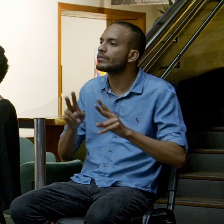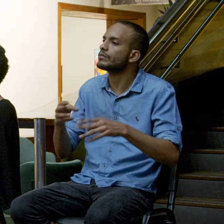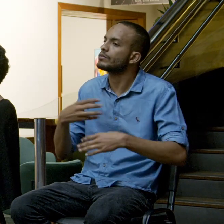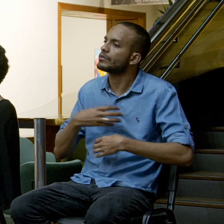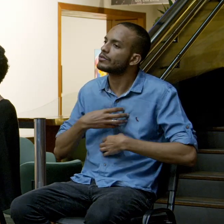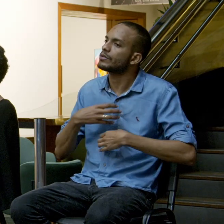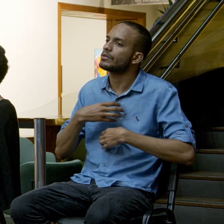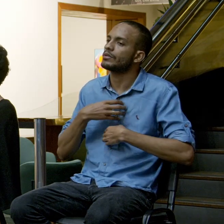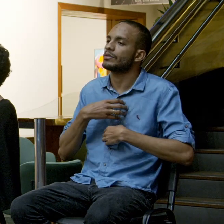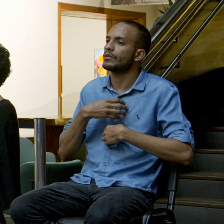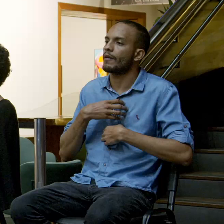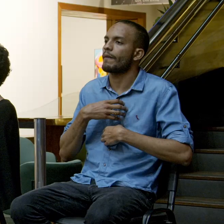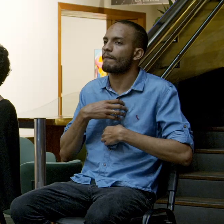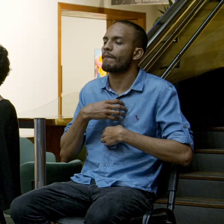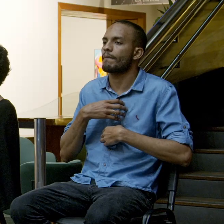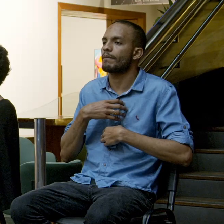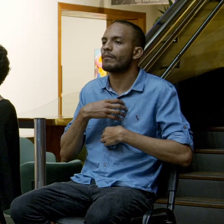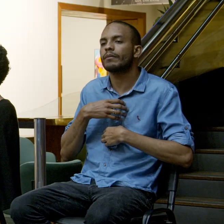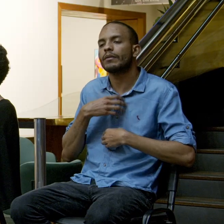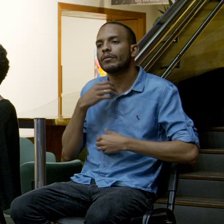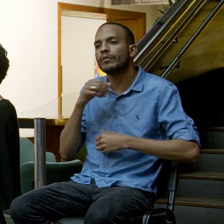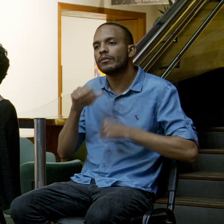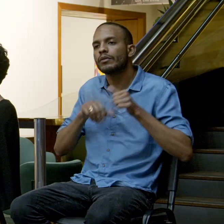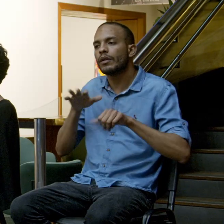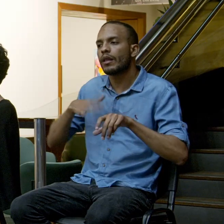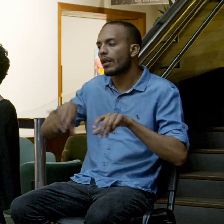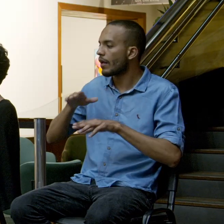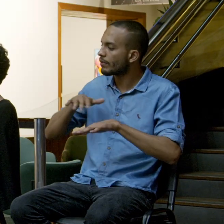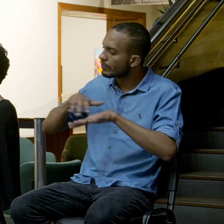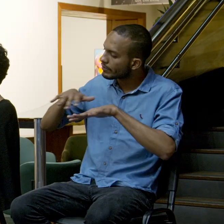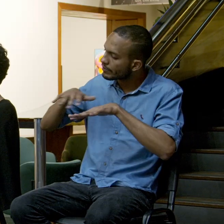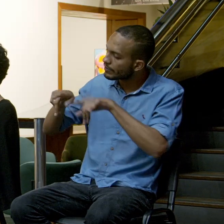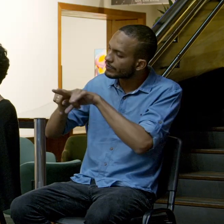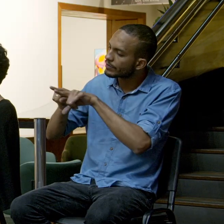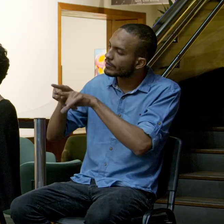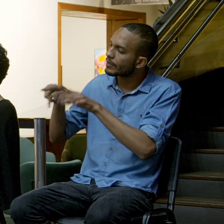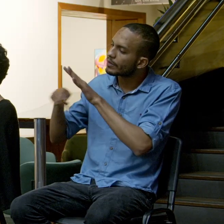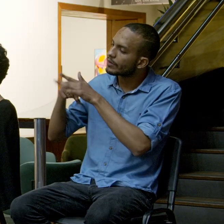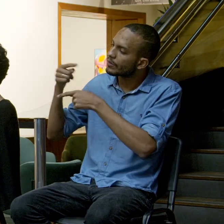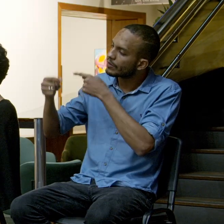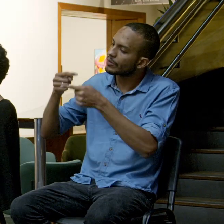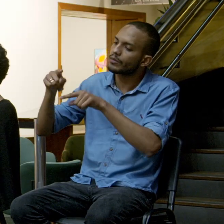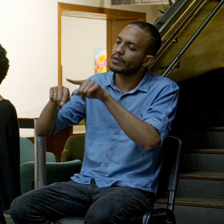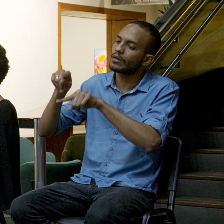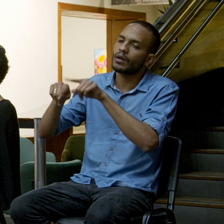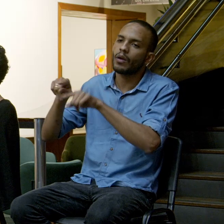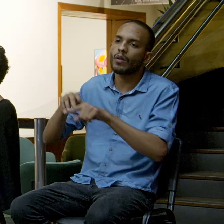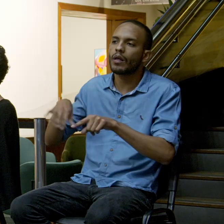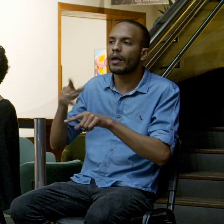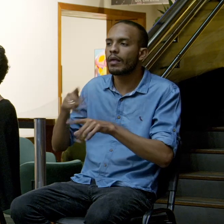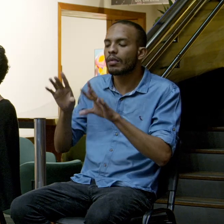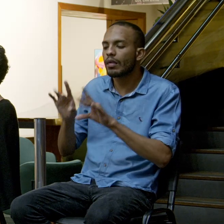de moldar a argila, na exploração e da mobilidade do potencial cíclico do material, dado que a